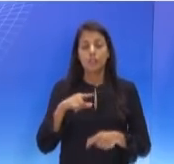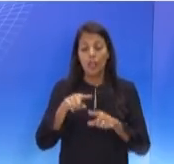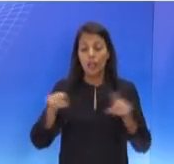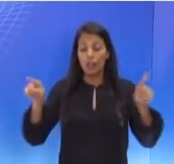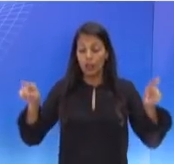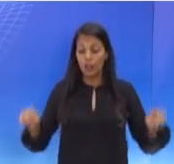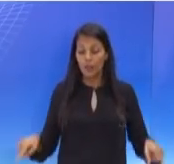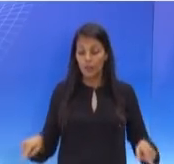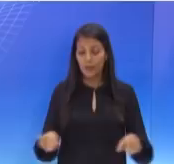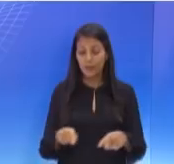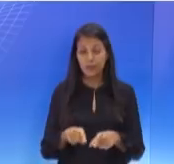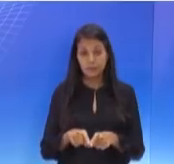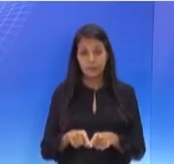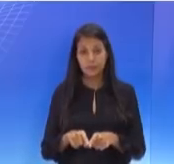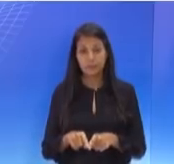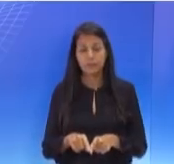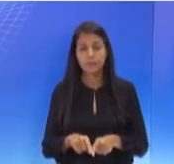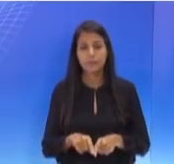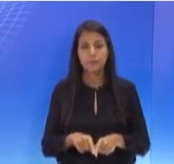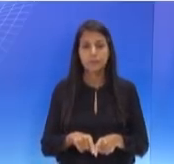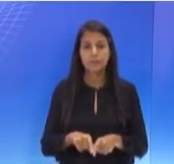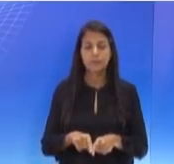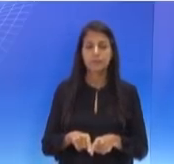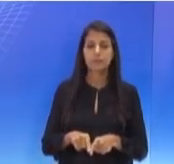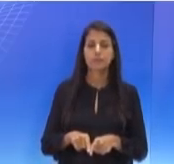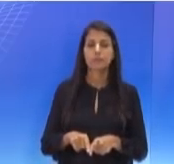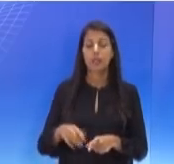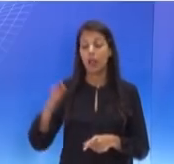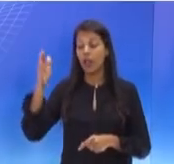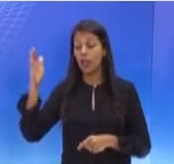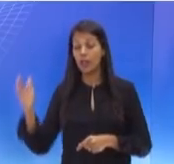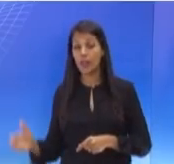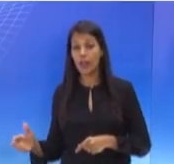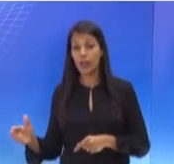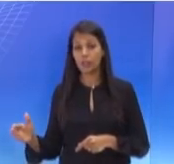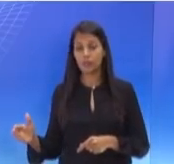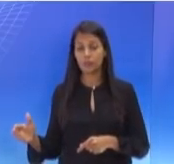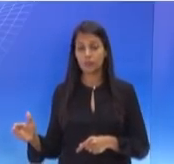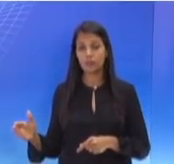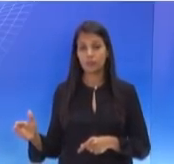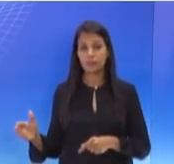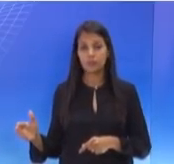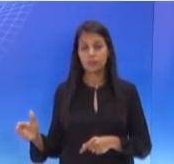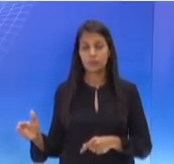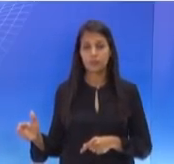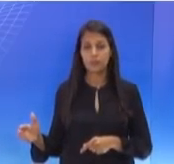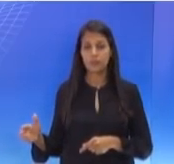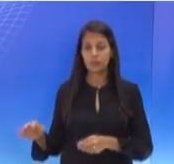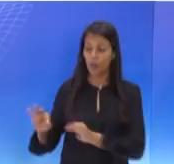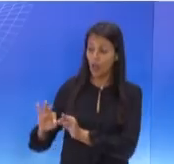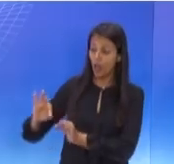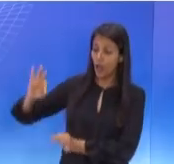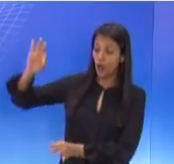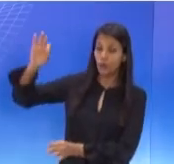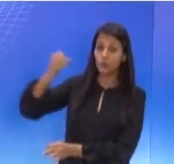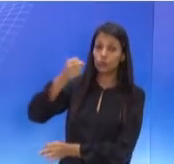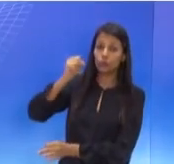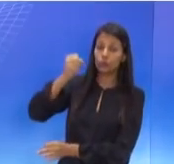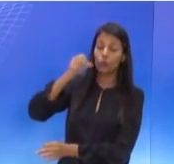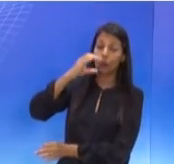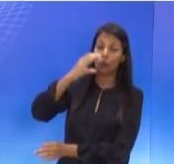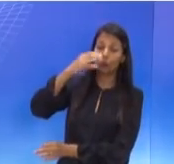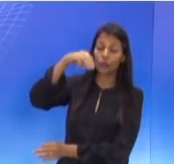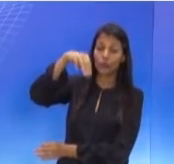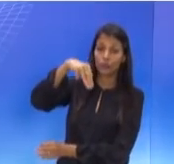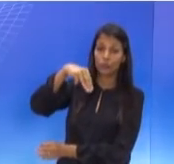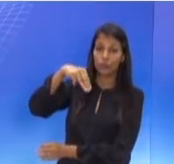mínimo as seguintes dimensões. O lado, né, a altura, 8 centímetros, que é a base da taça. E